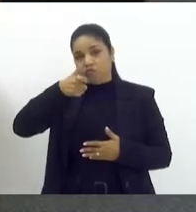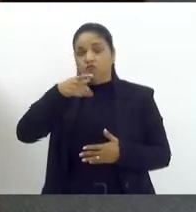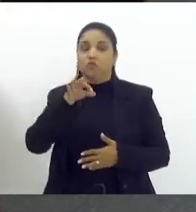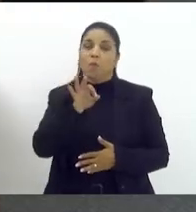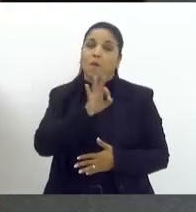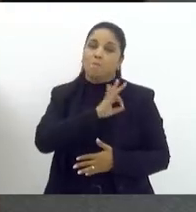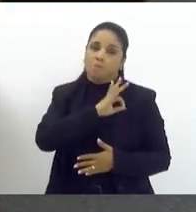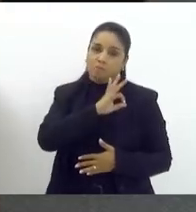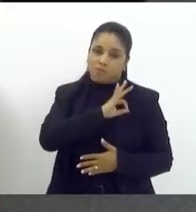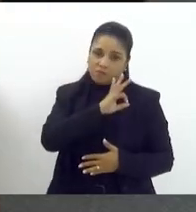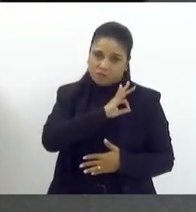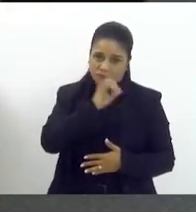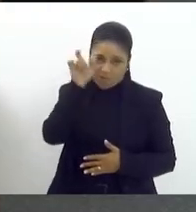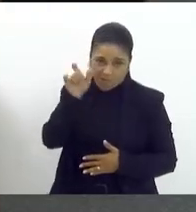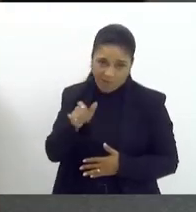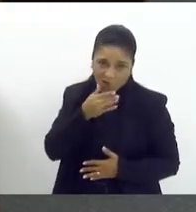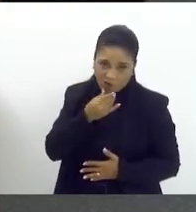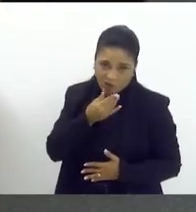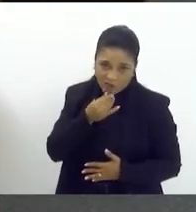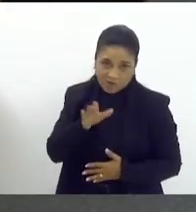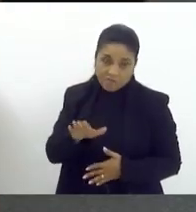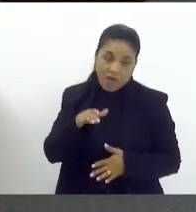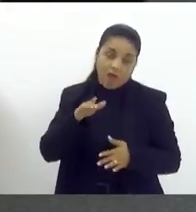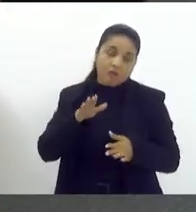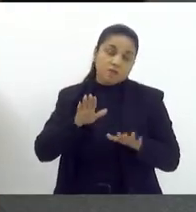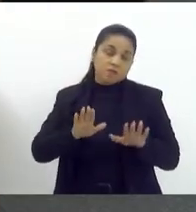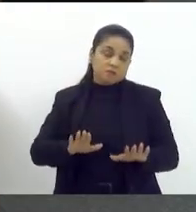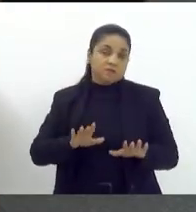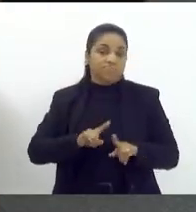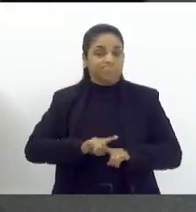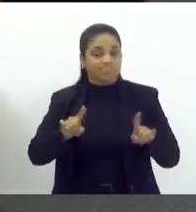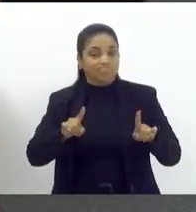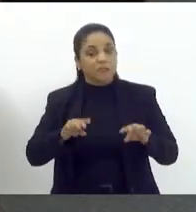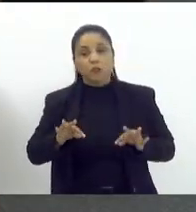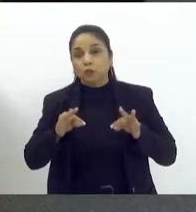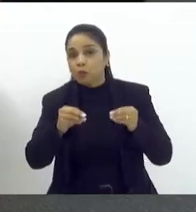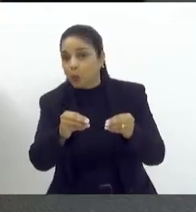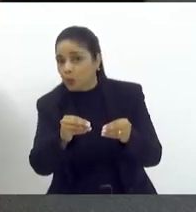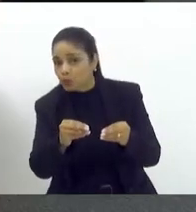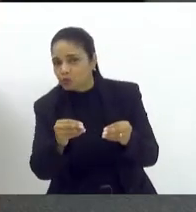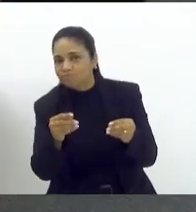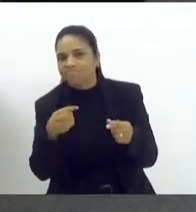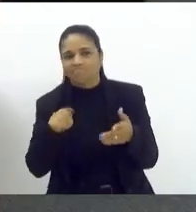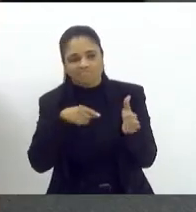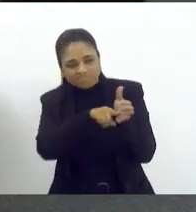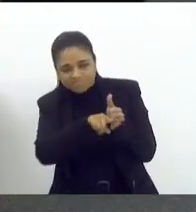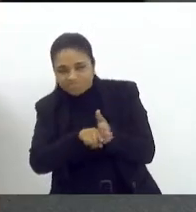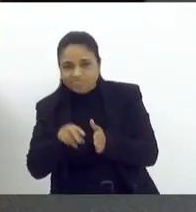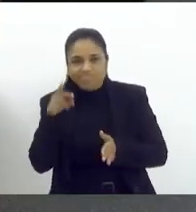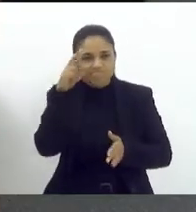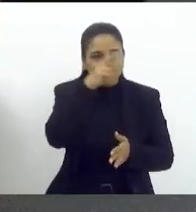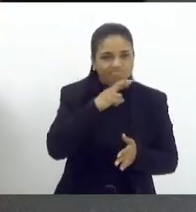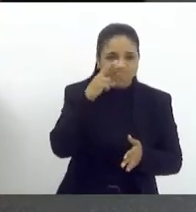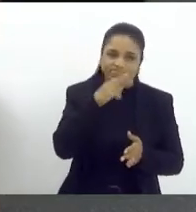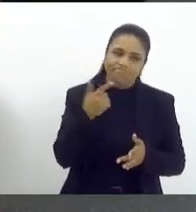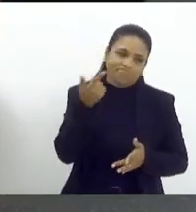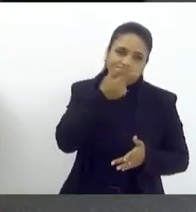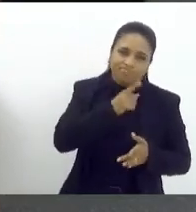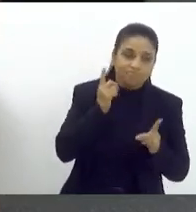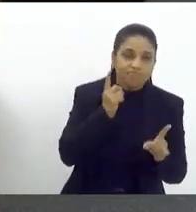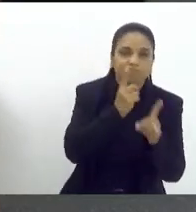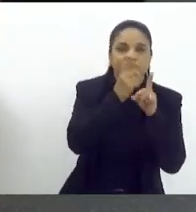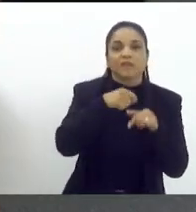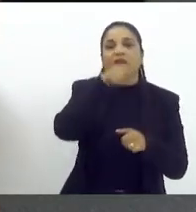um policial mas nem todos os casos a gente consegue que uma investigação nos leve a quem foi que atirou